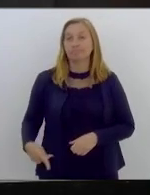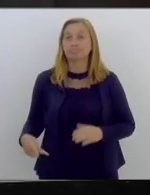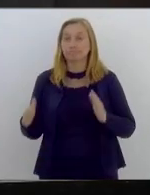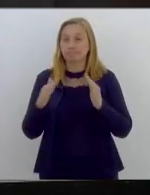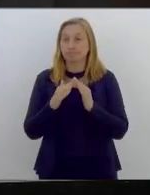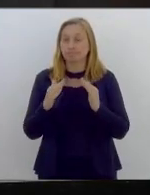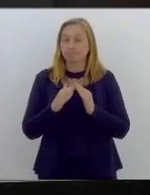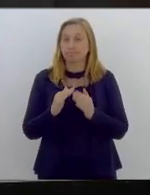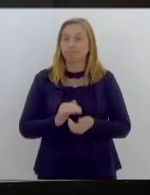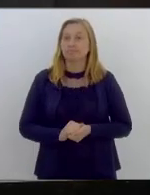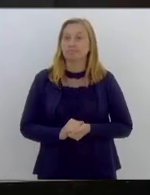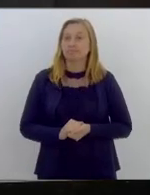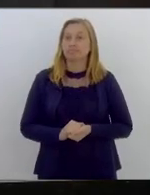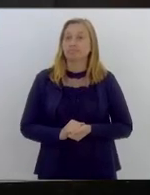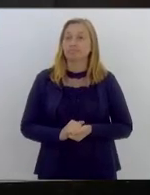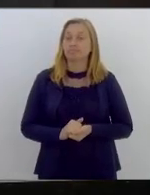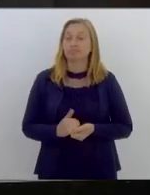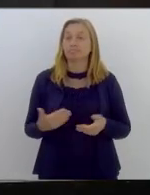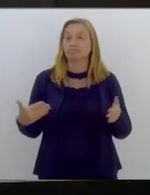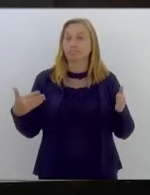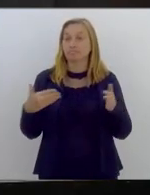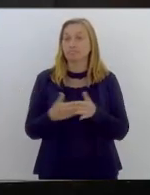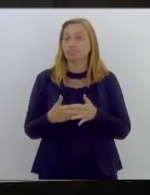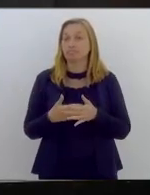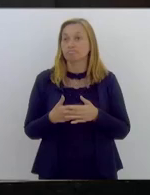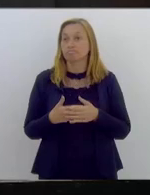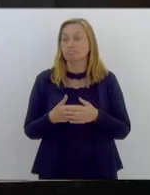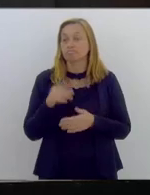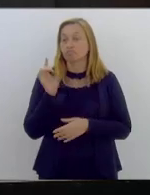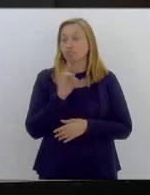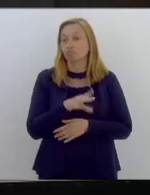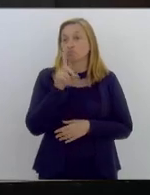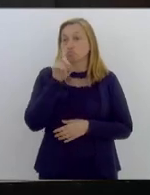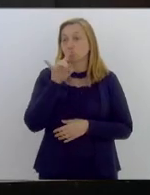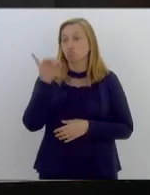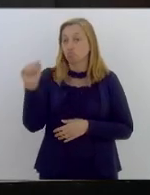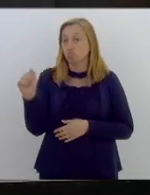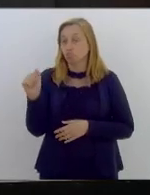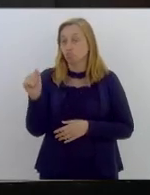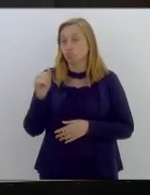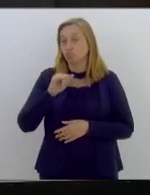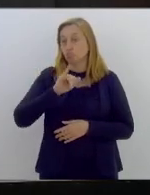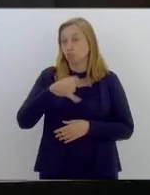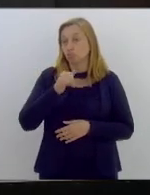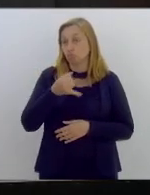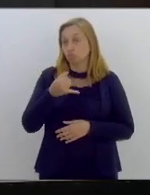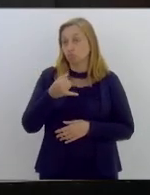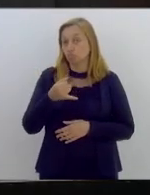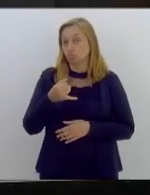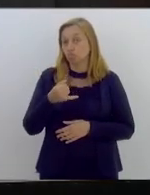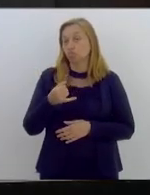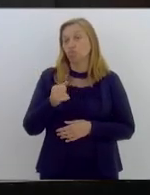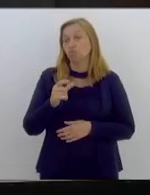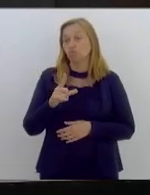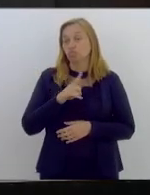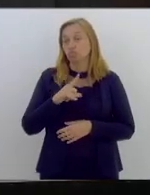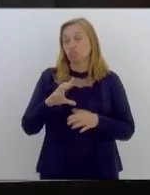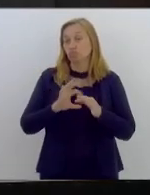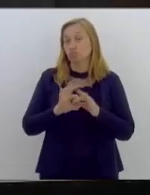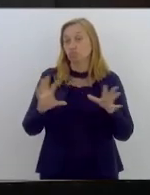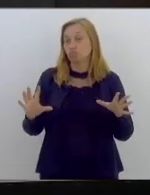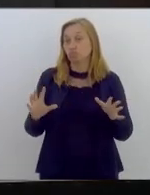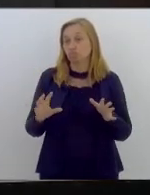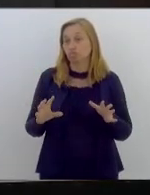casa, até o último dia útil de janeiro, tem autoridade